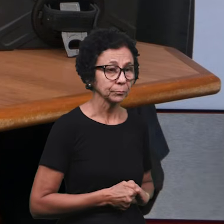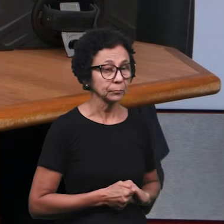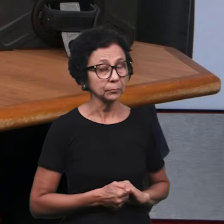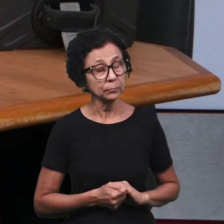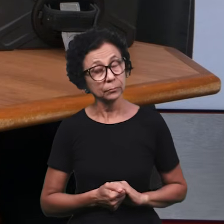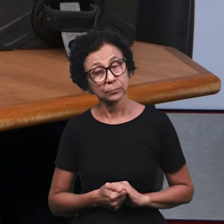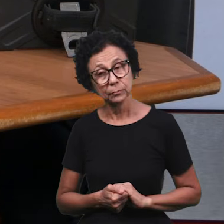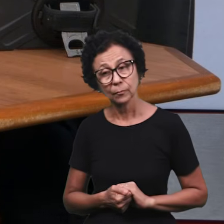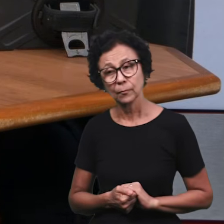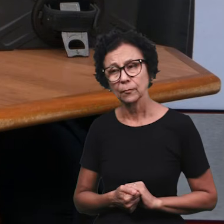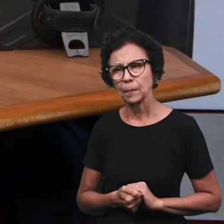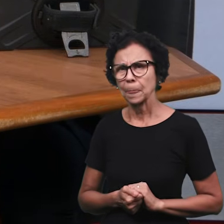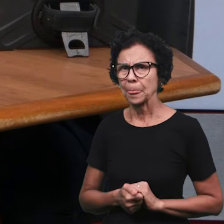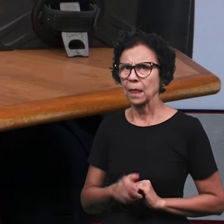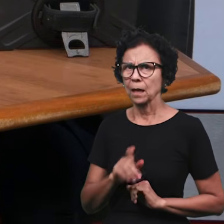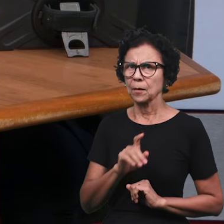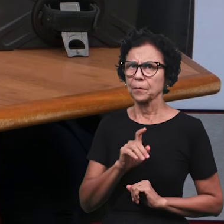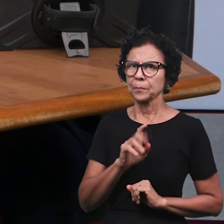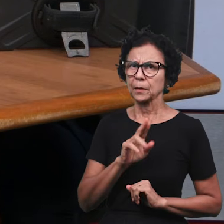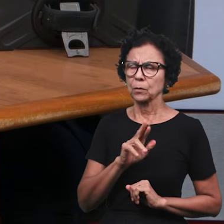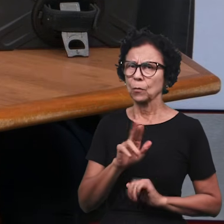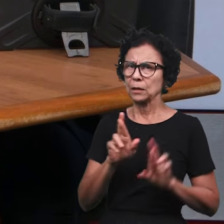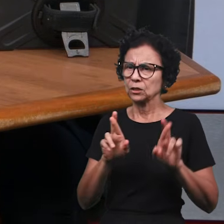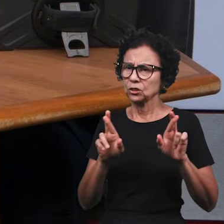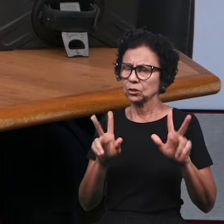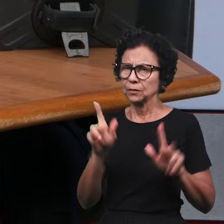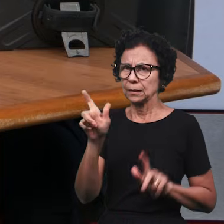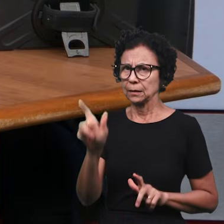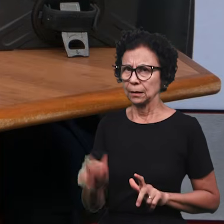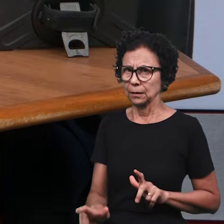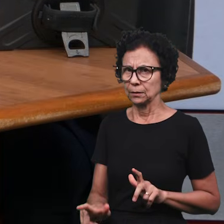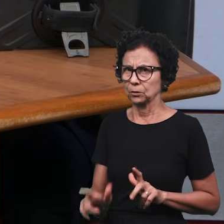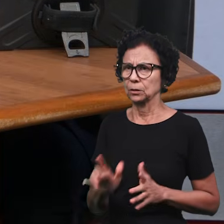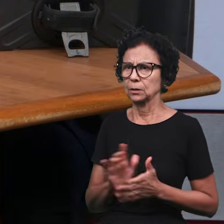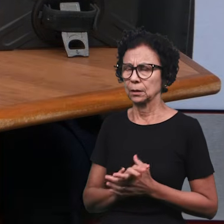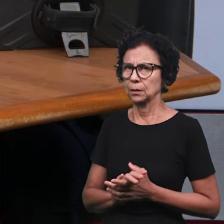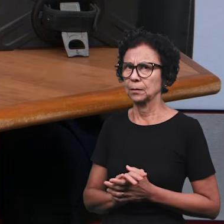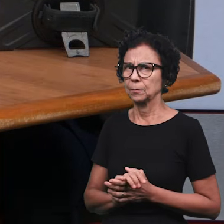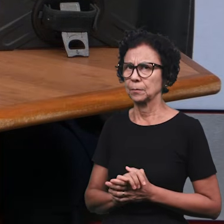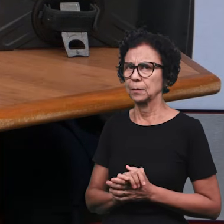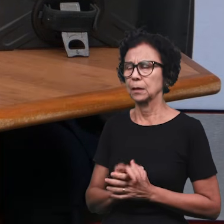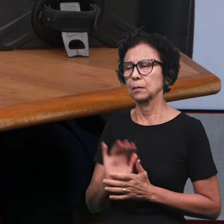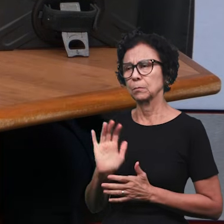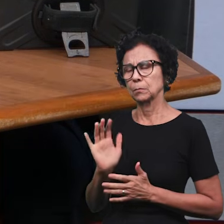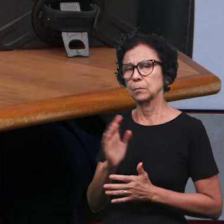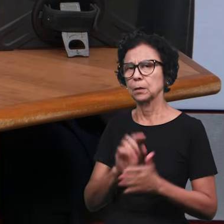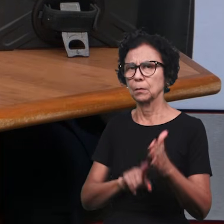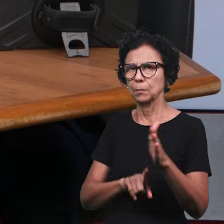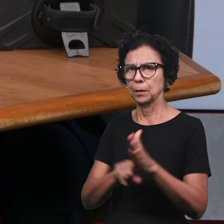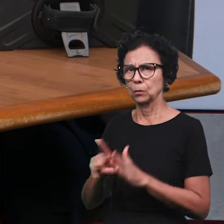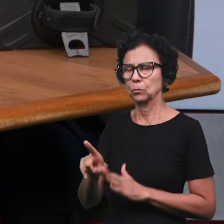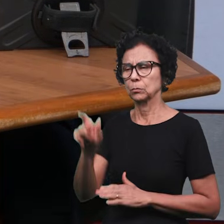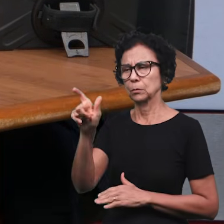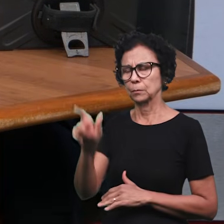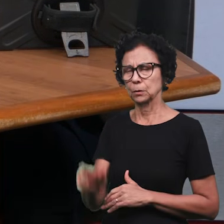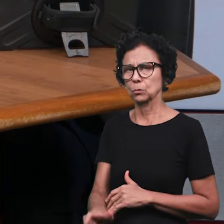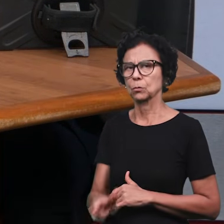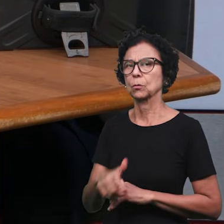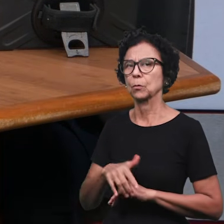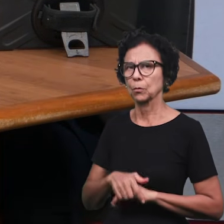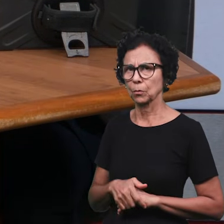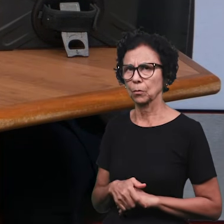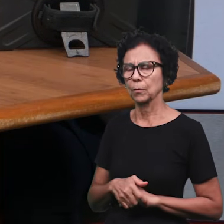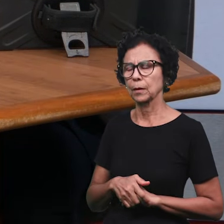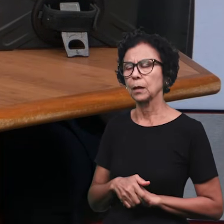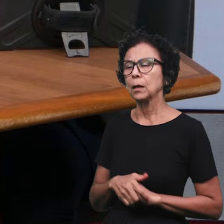outras especialidades. É sempre importante a gente fazer a escuta ativa do paciente, fazer aquela anamnese bem completa,